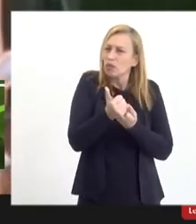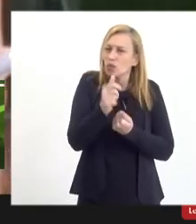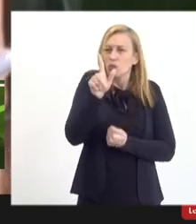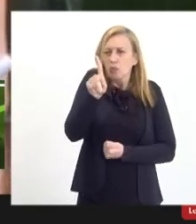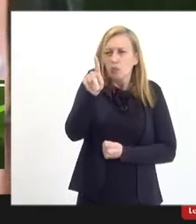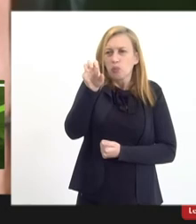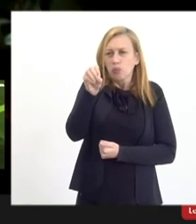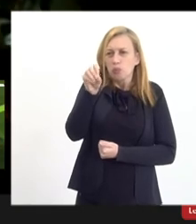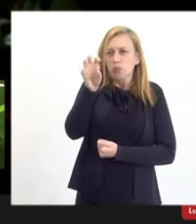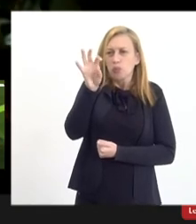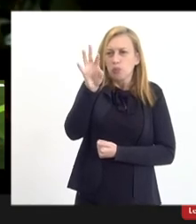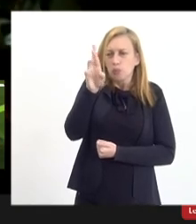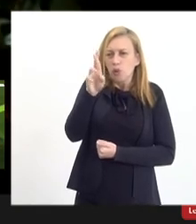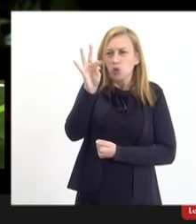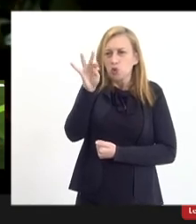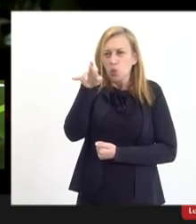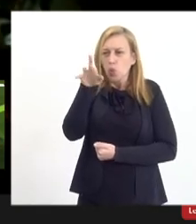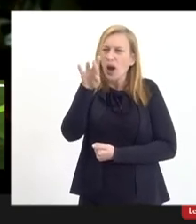É,